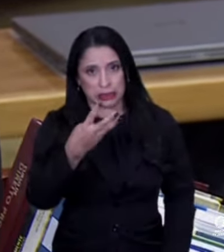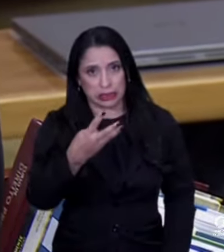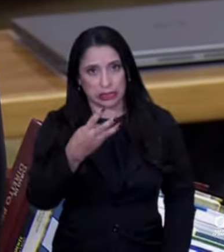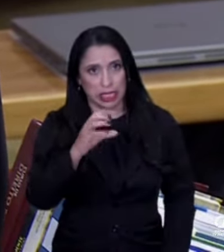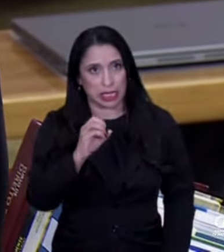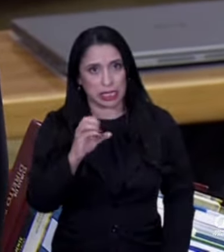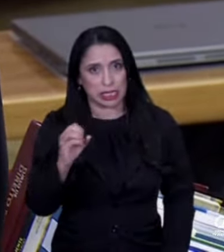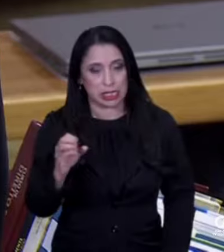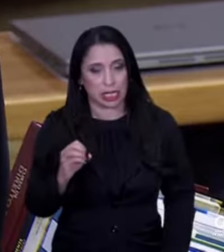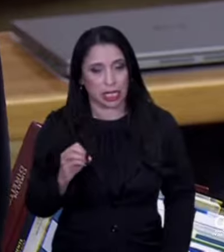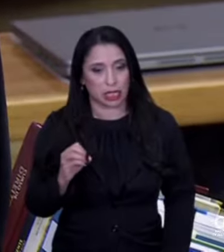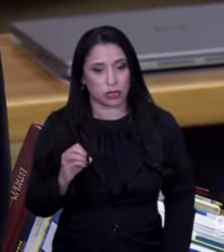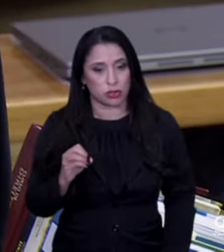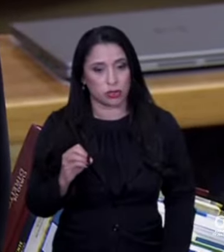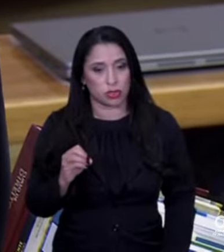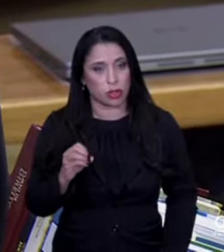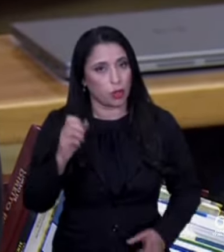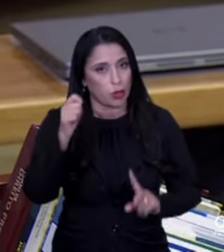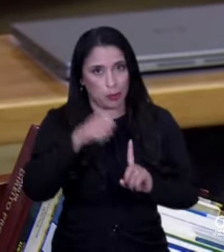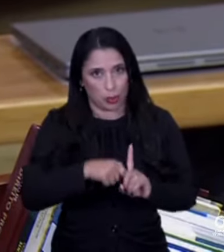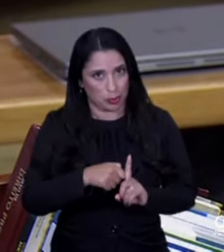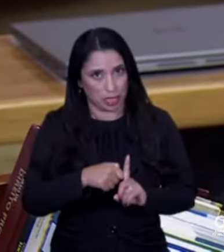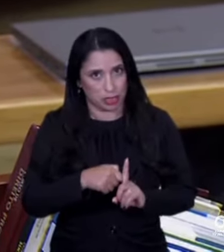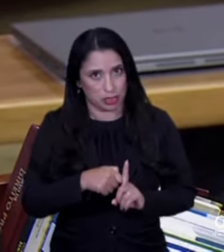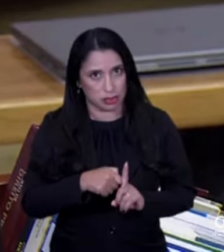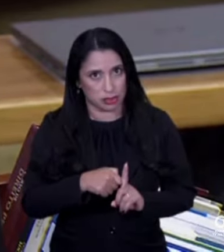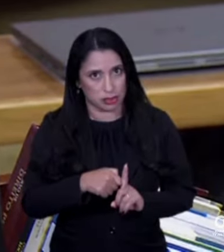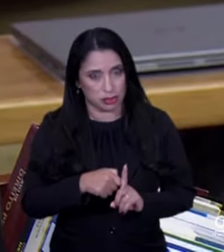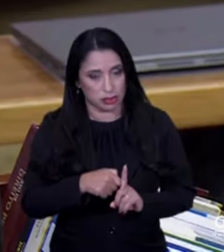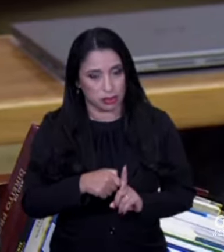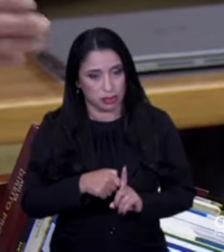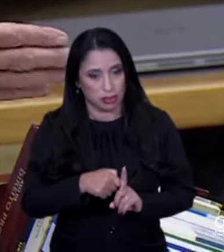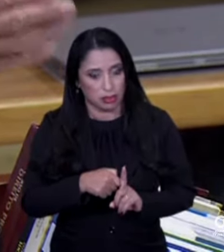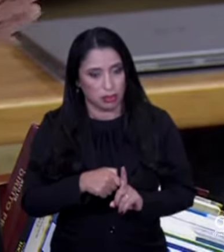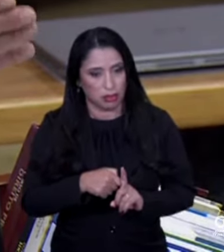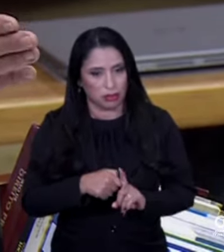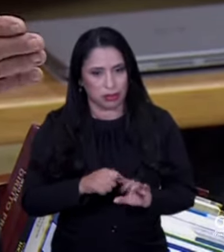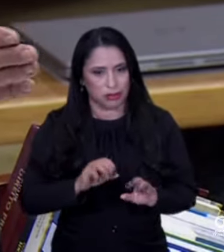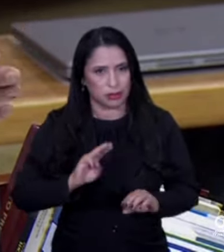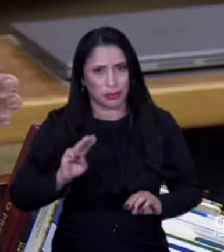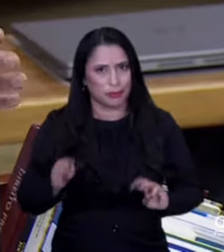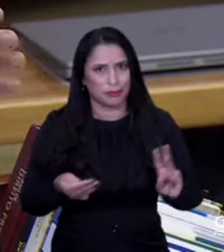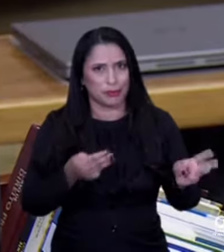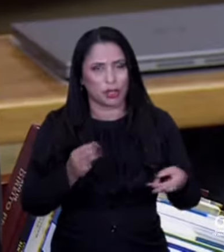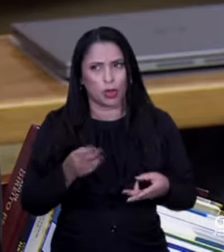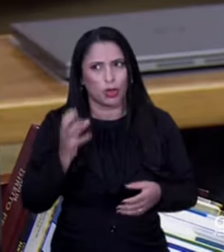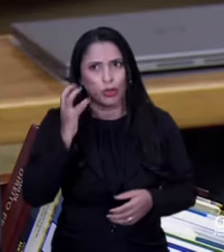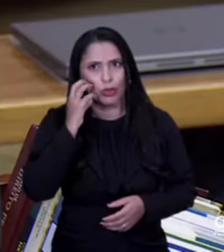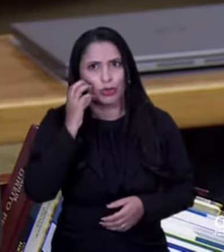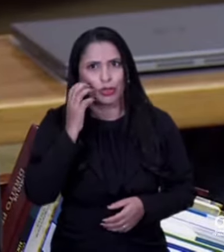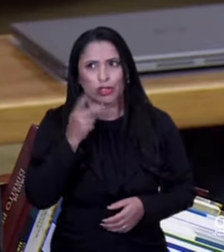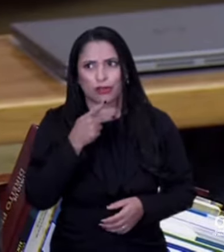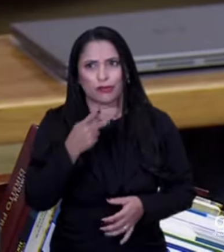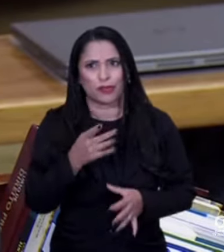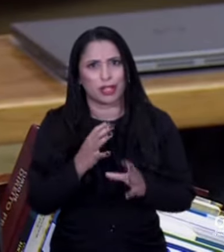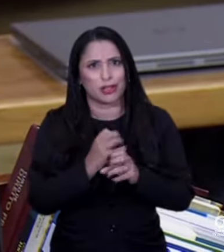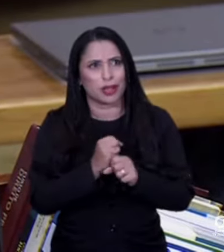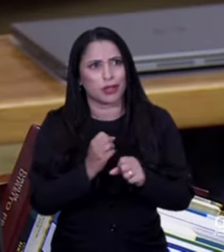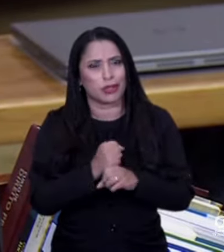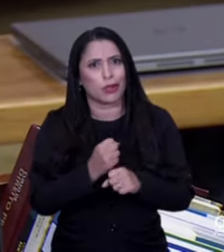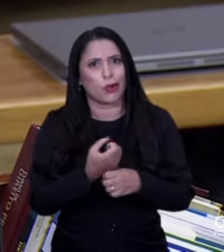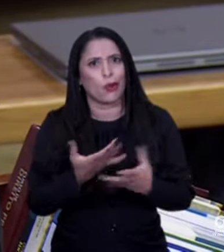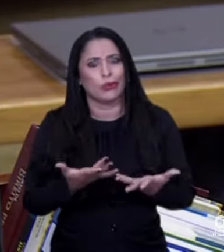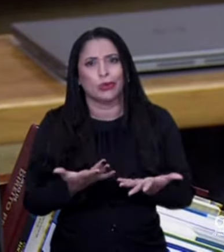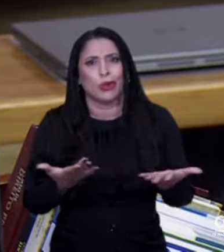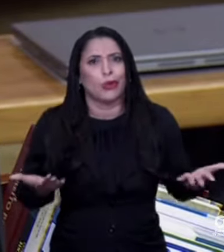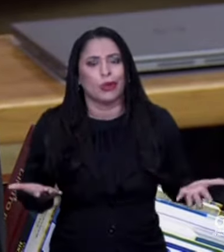incidentes por mês. E são não sei quantos mil, acho que foi o ministro Flávio Dino que fez essa conta, e